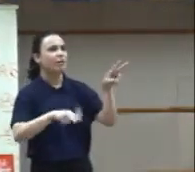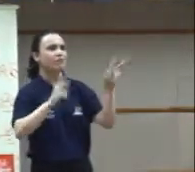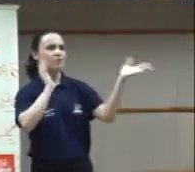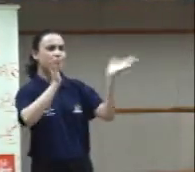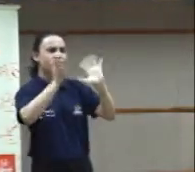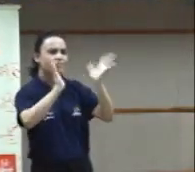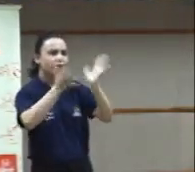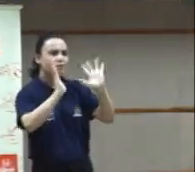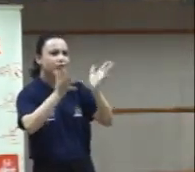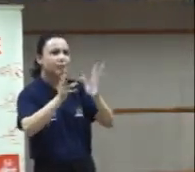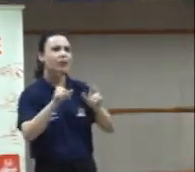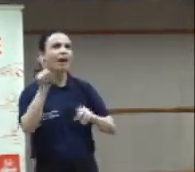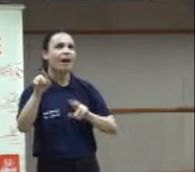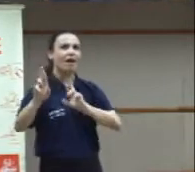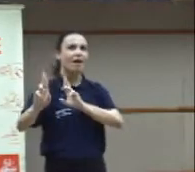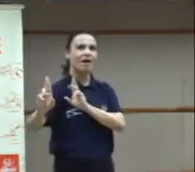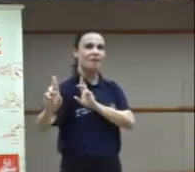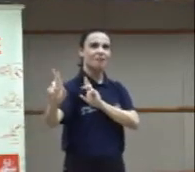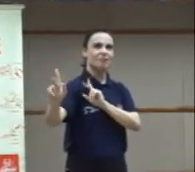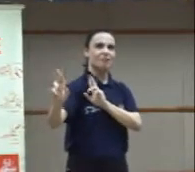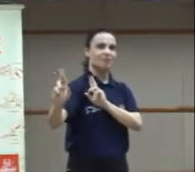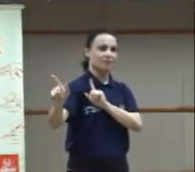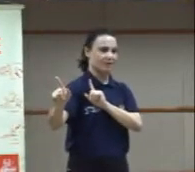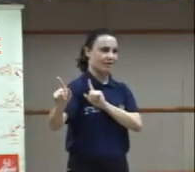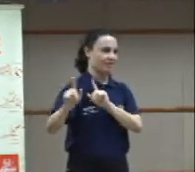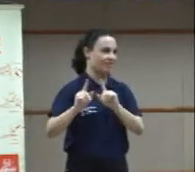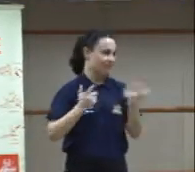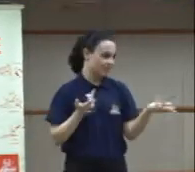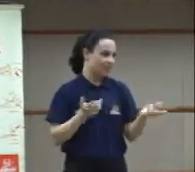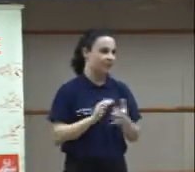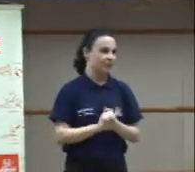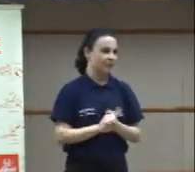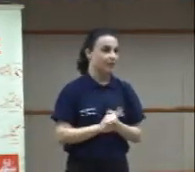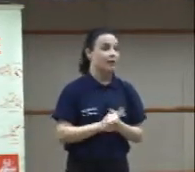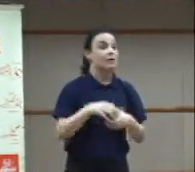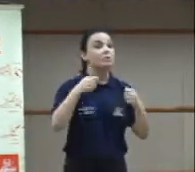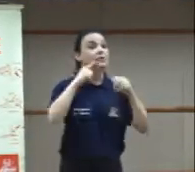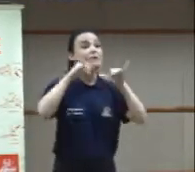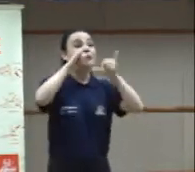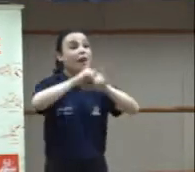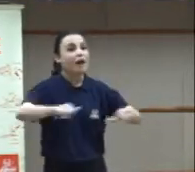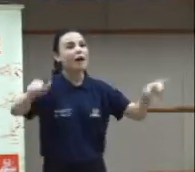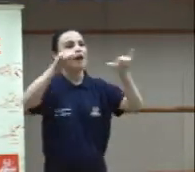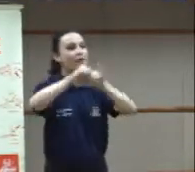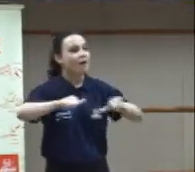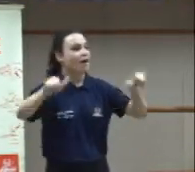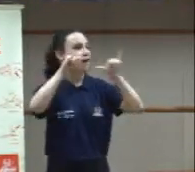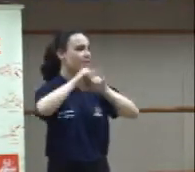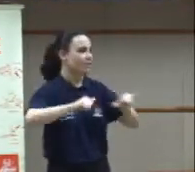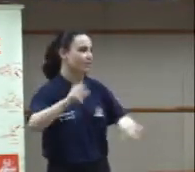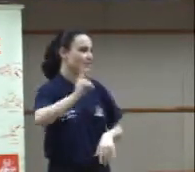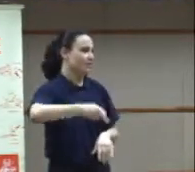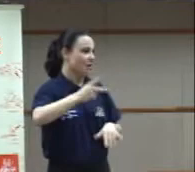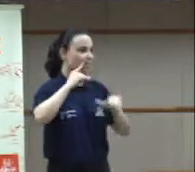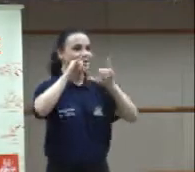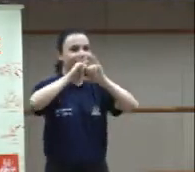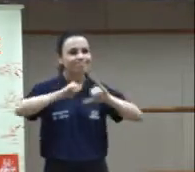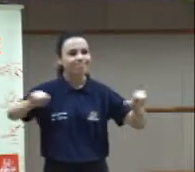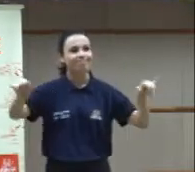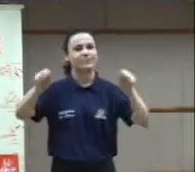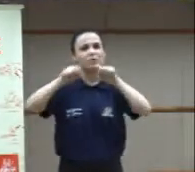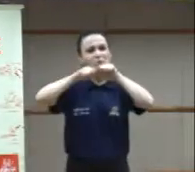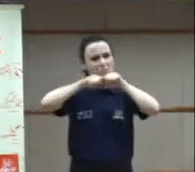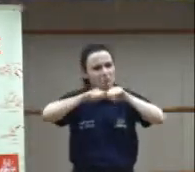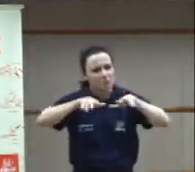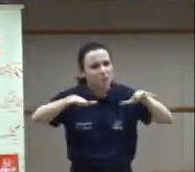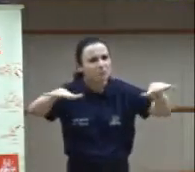questão. Então, nós precisamos informar muito, né? Temos que conseguir fazer um trabalho grande de